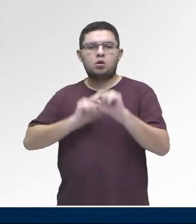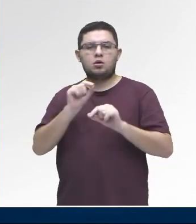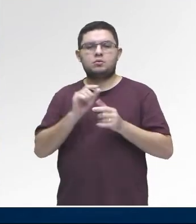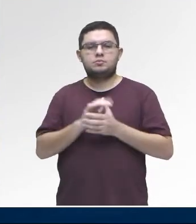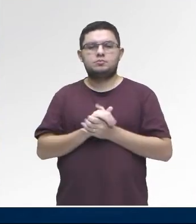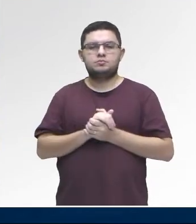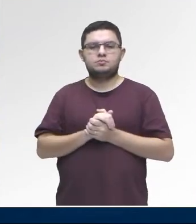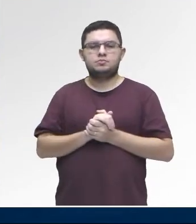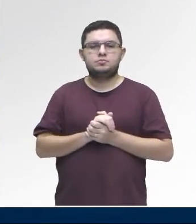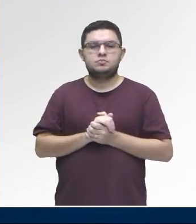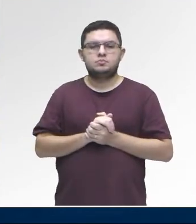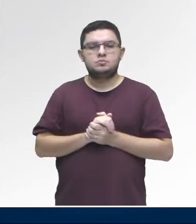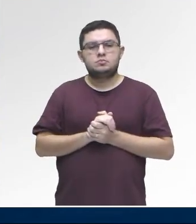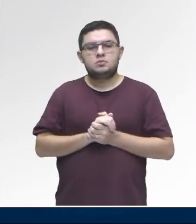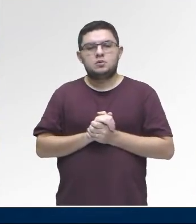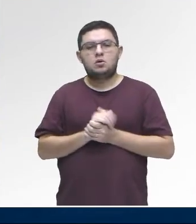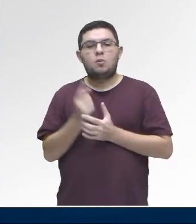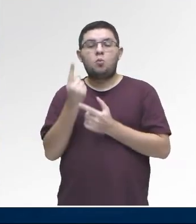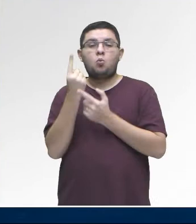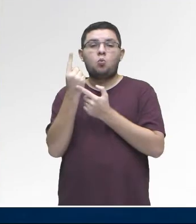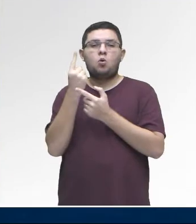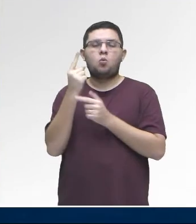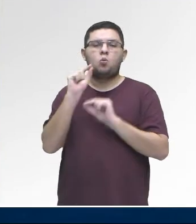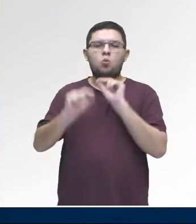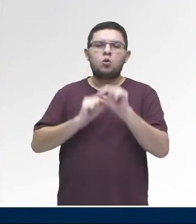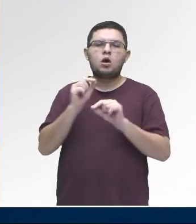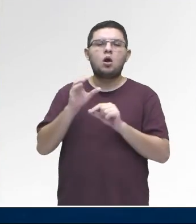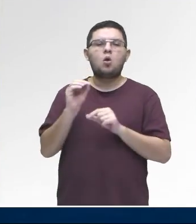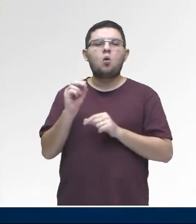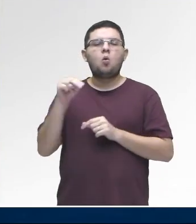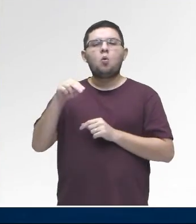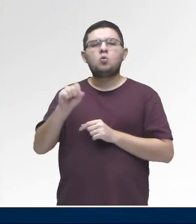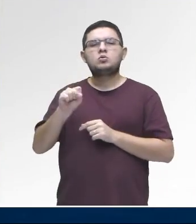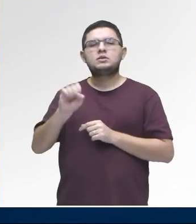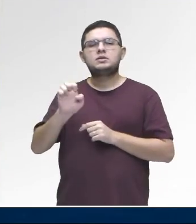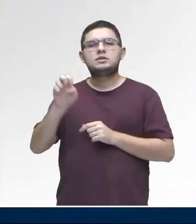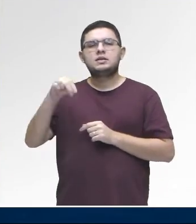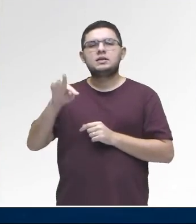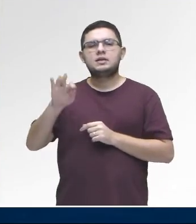pela concentração molar do ácido.